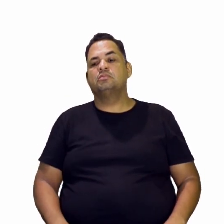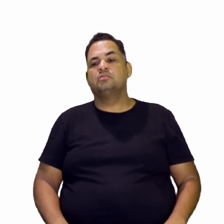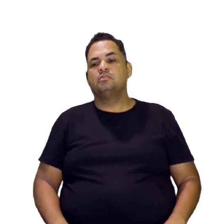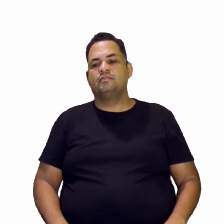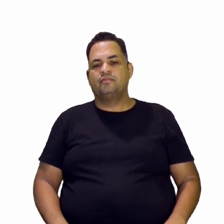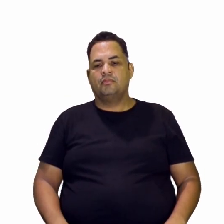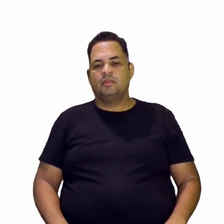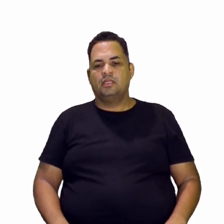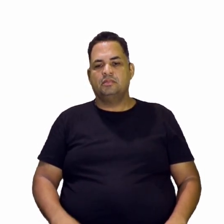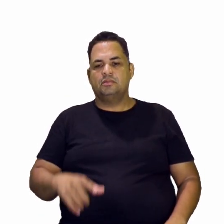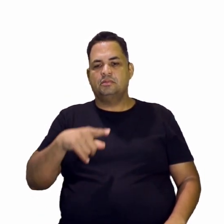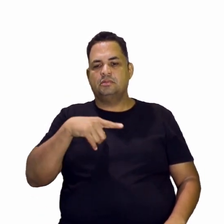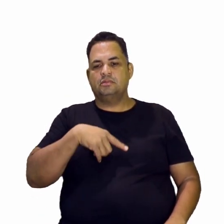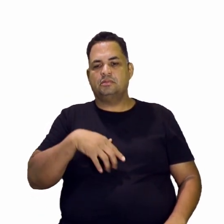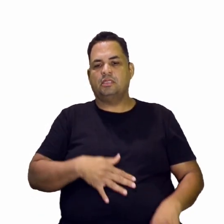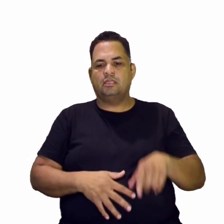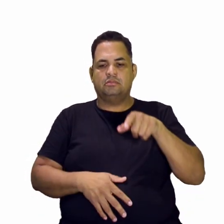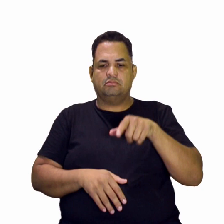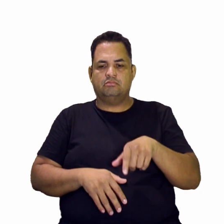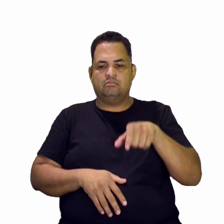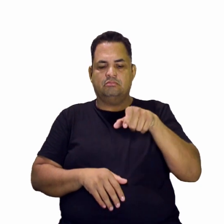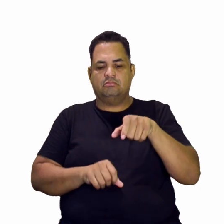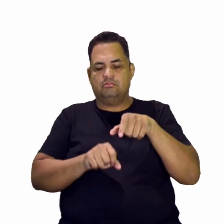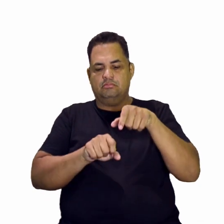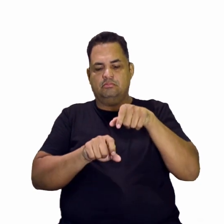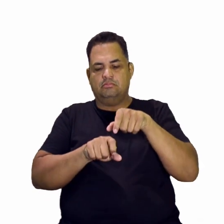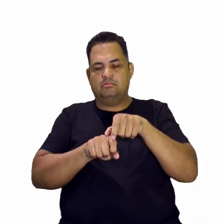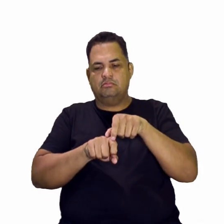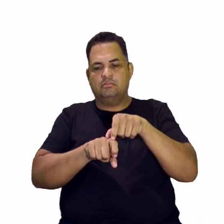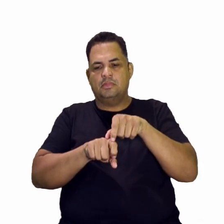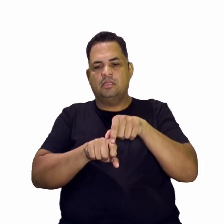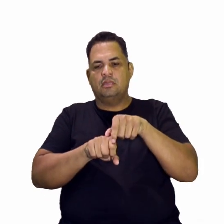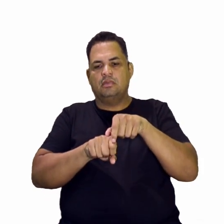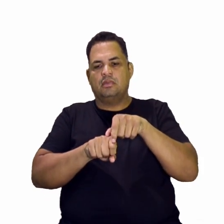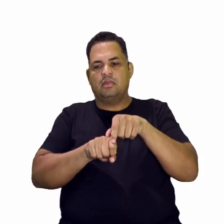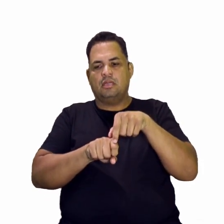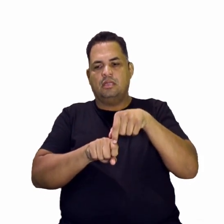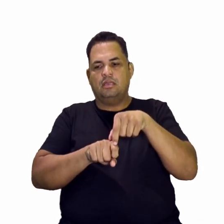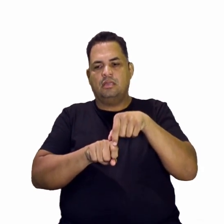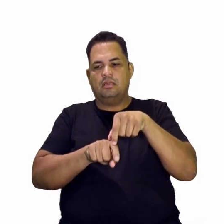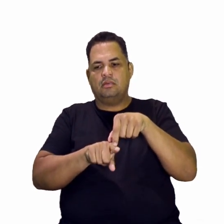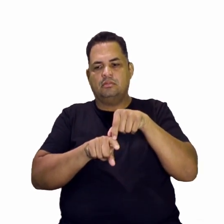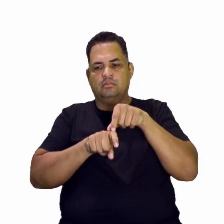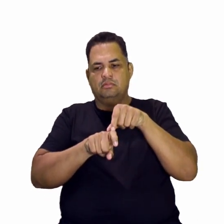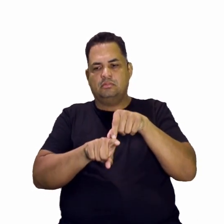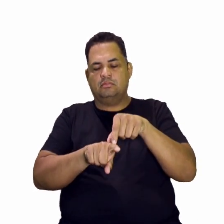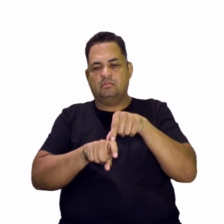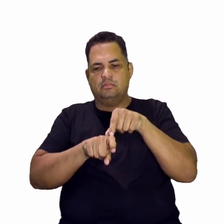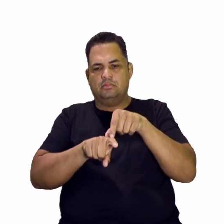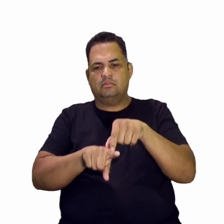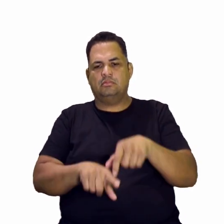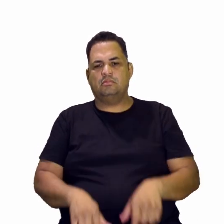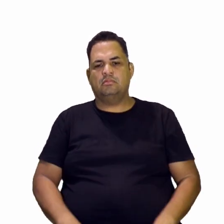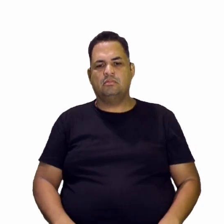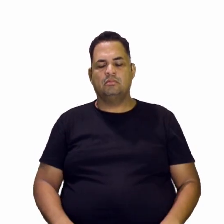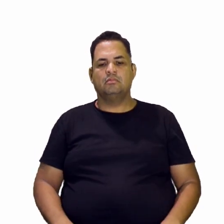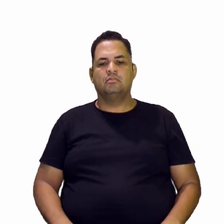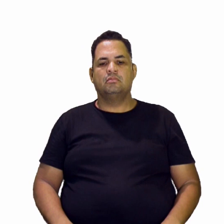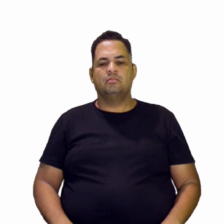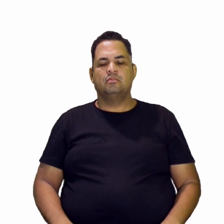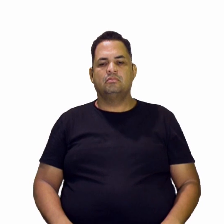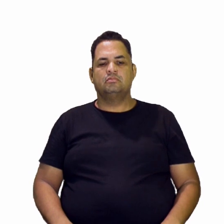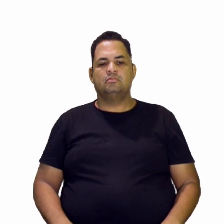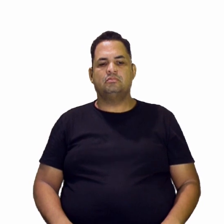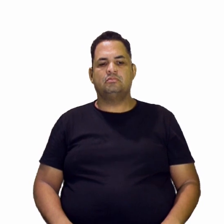caso dos caranguejos, tá? As mariposas, que são insetos, elas têm os 6 pares de patas,